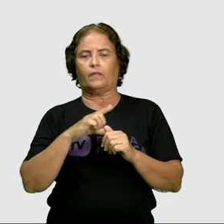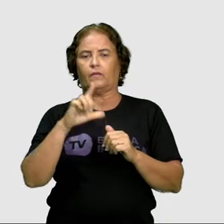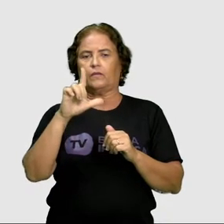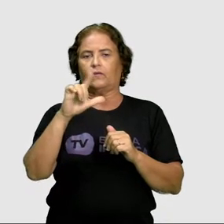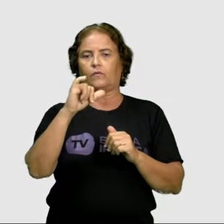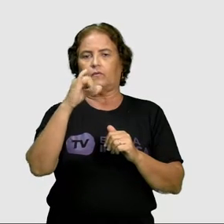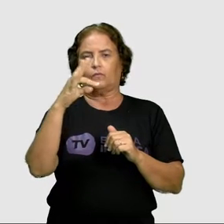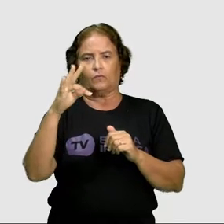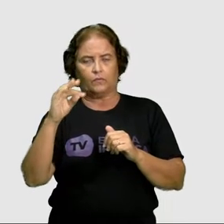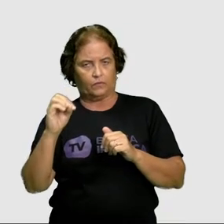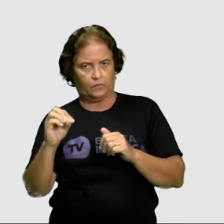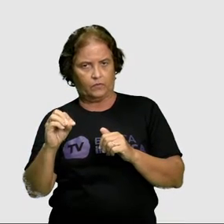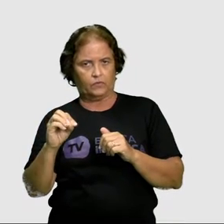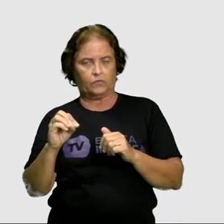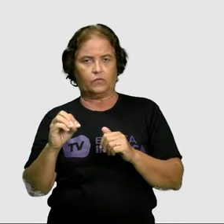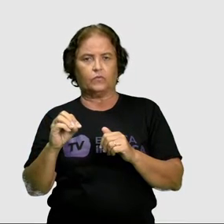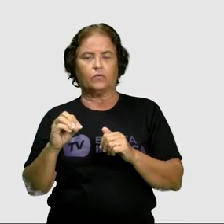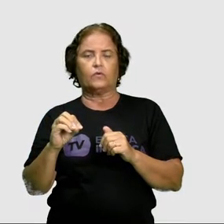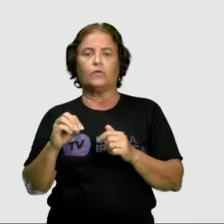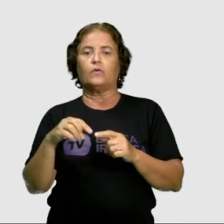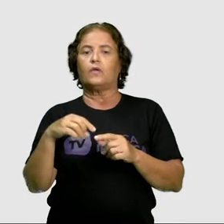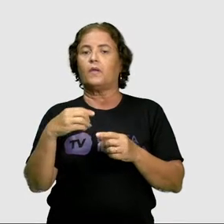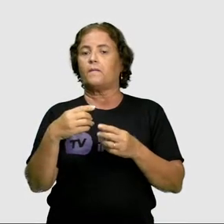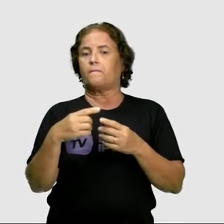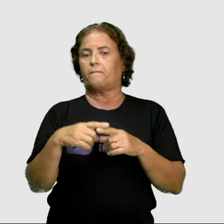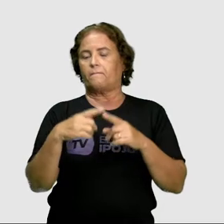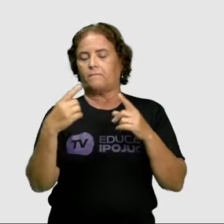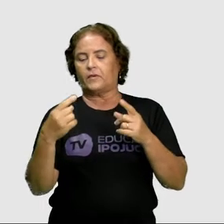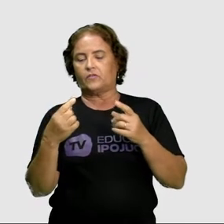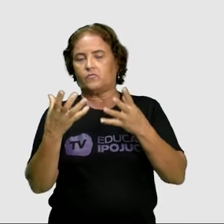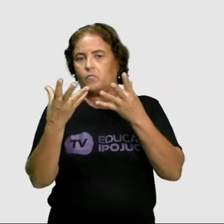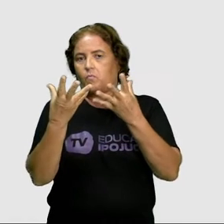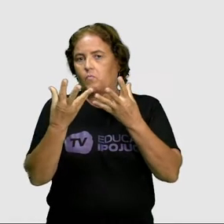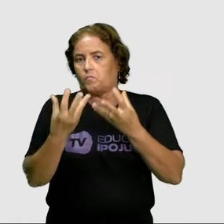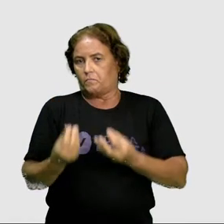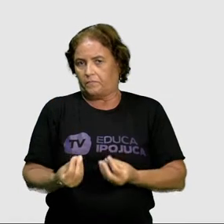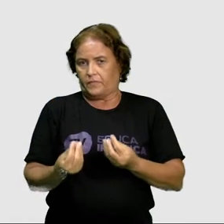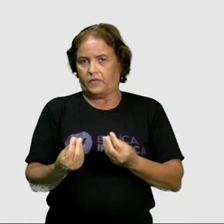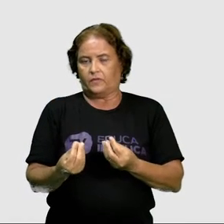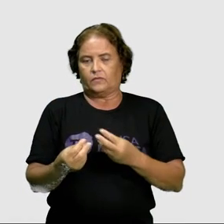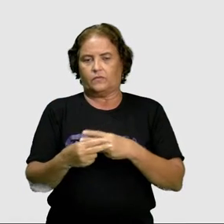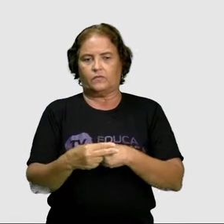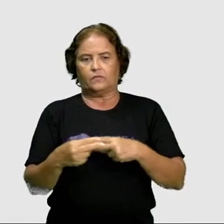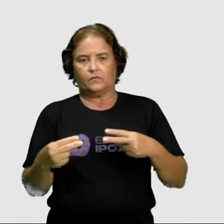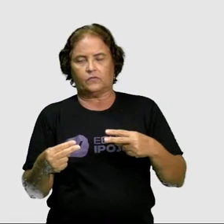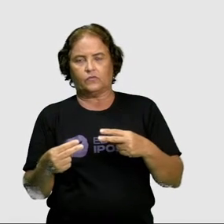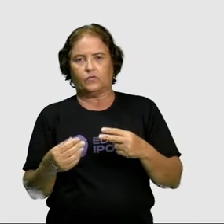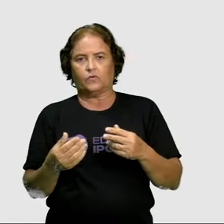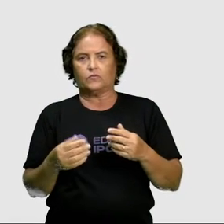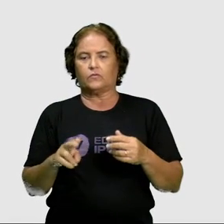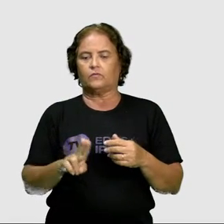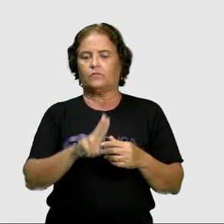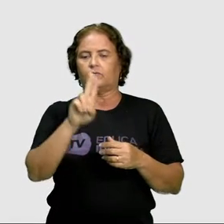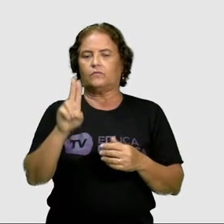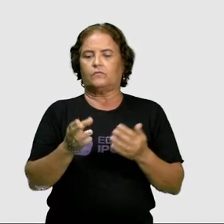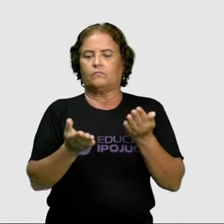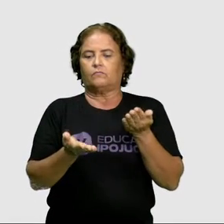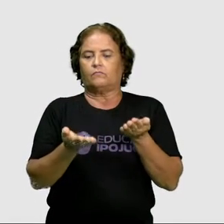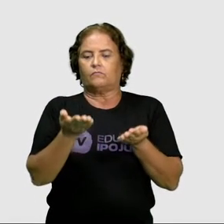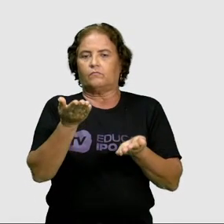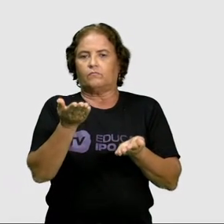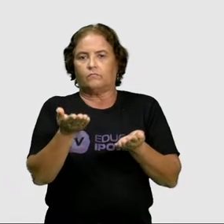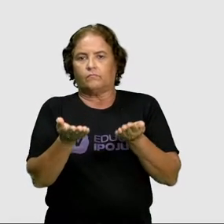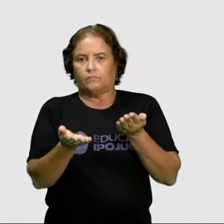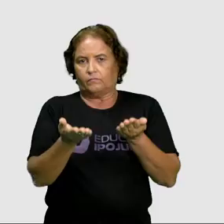aí, para medir o peso das coisas, utilizamos a balança.